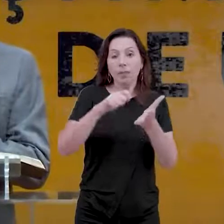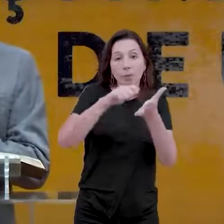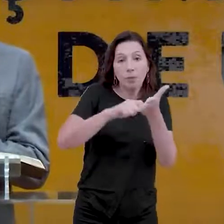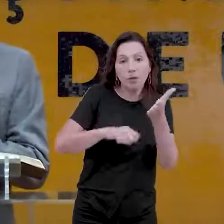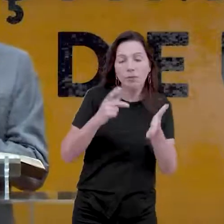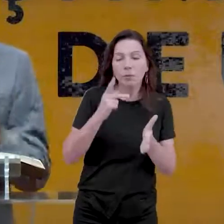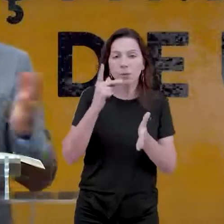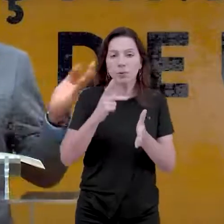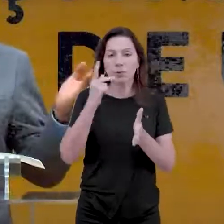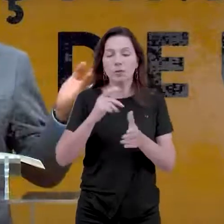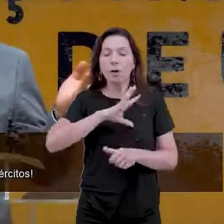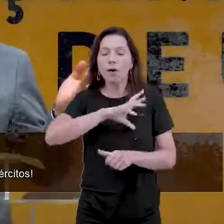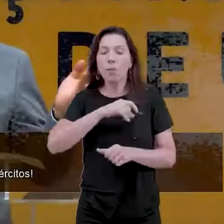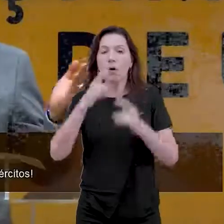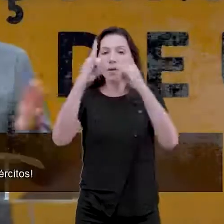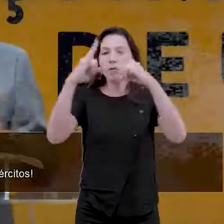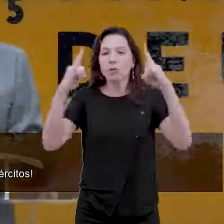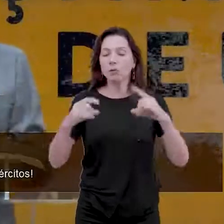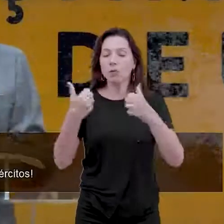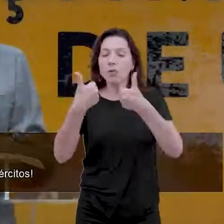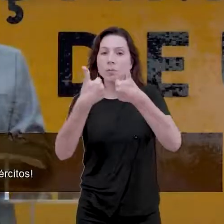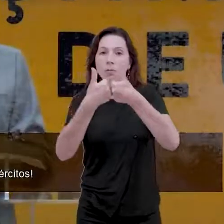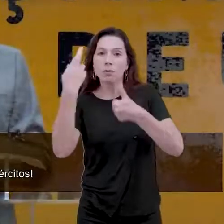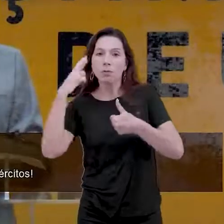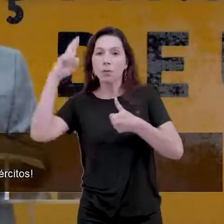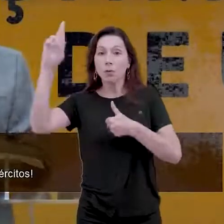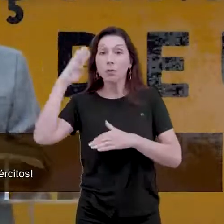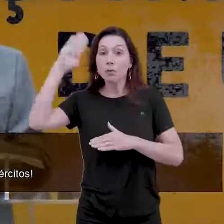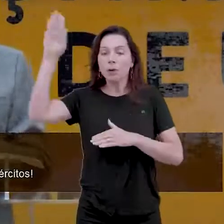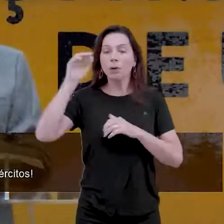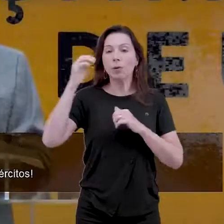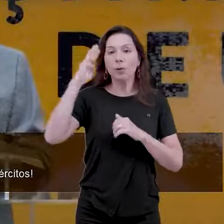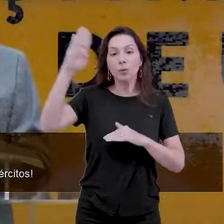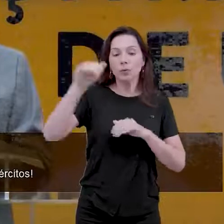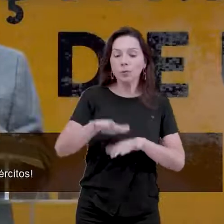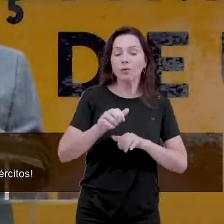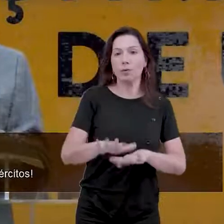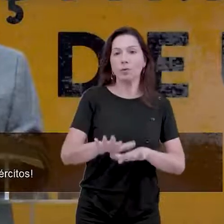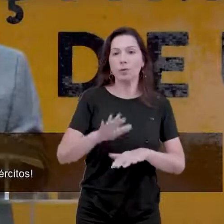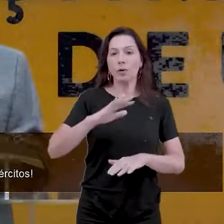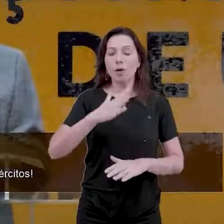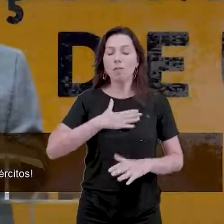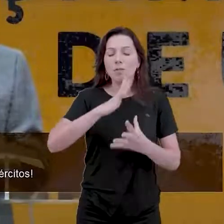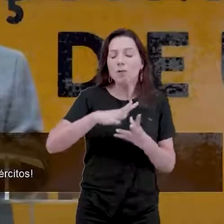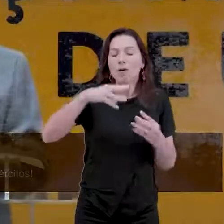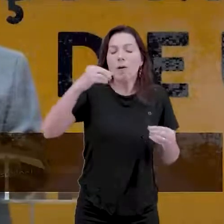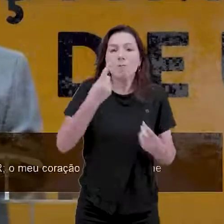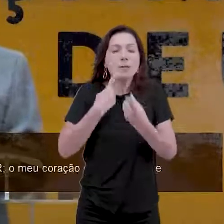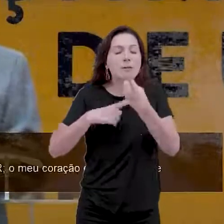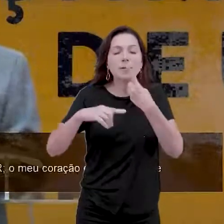Escreve o salmista: quão amáveis são os teus tabernáculos, Senhor dos exércitos. A minha alma